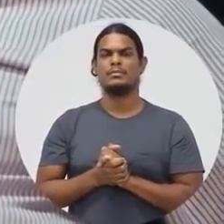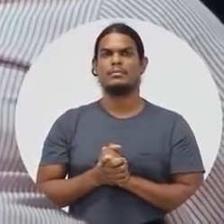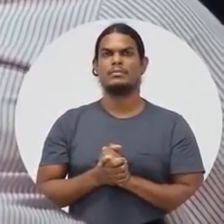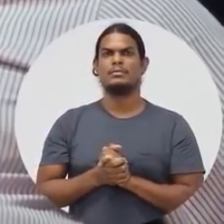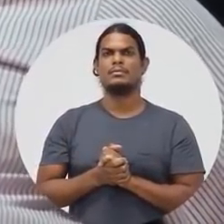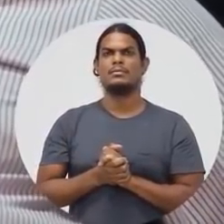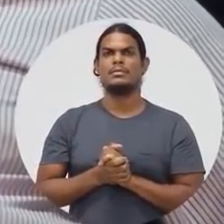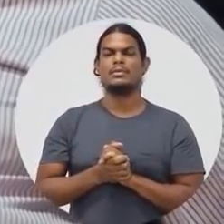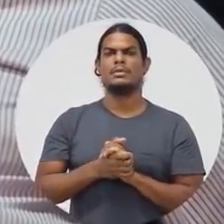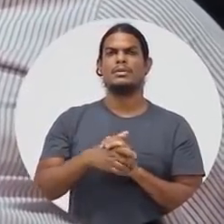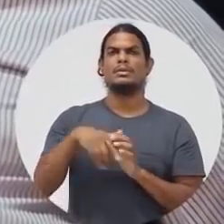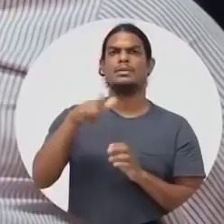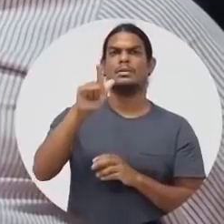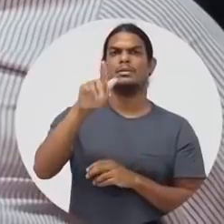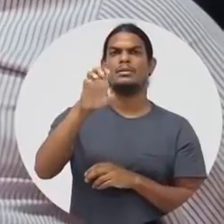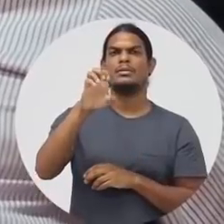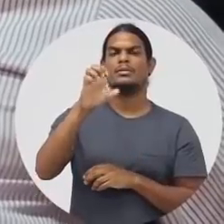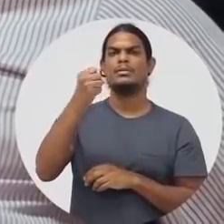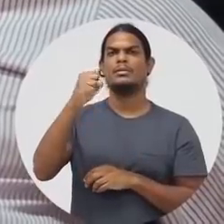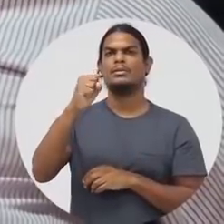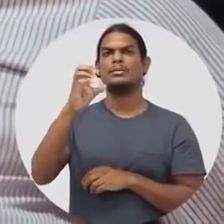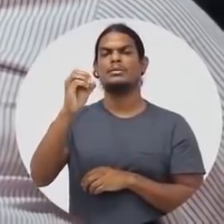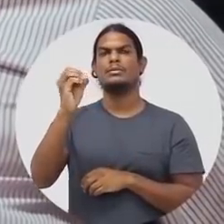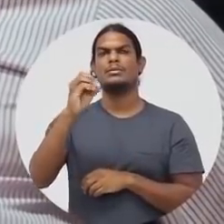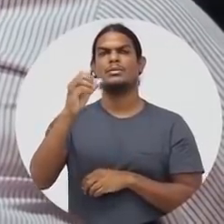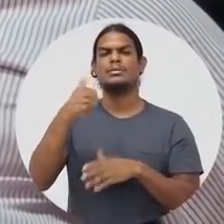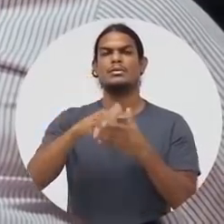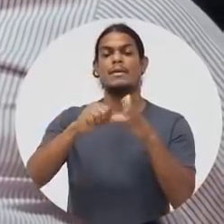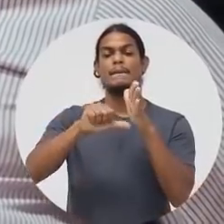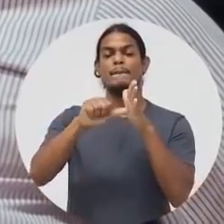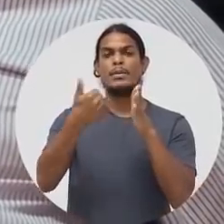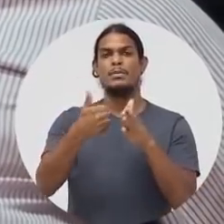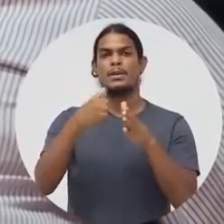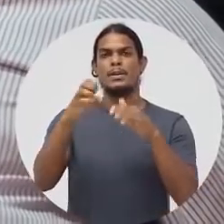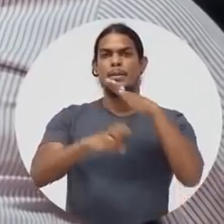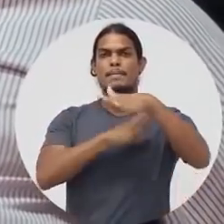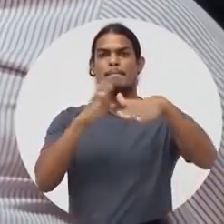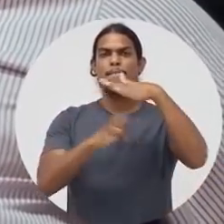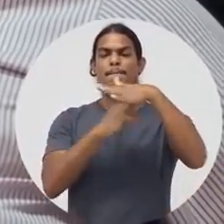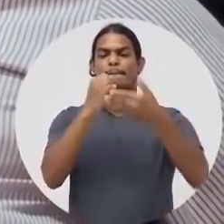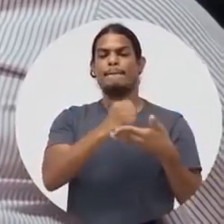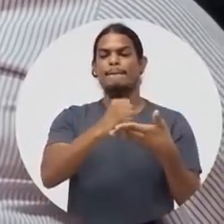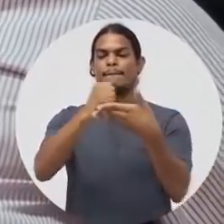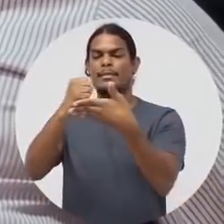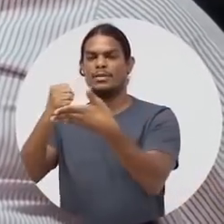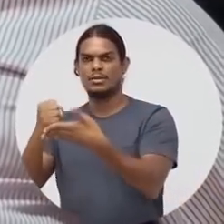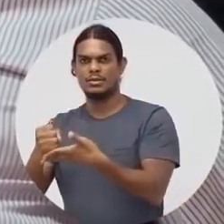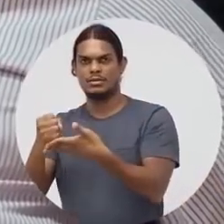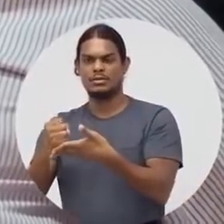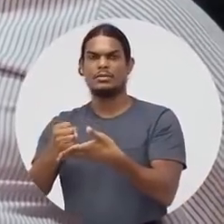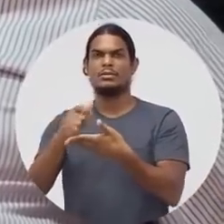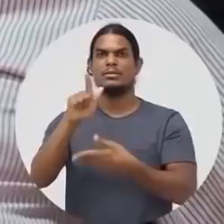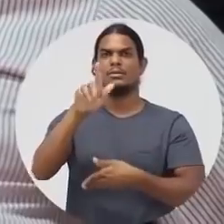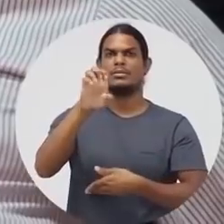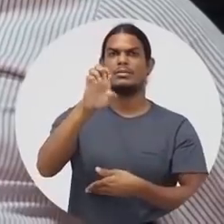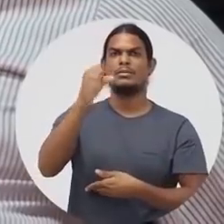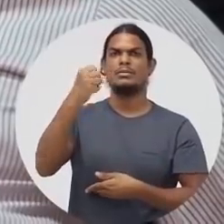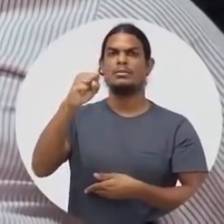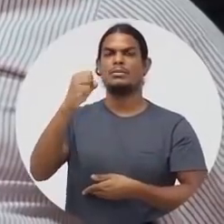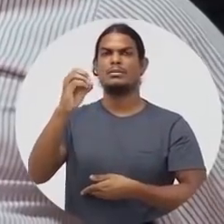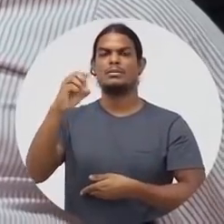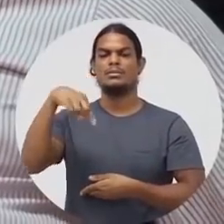pioneira no Brasil em exportação em gesso. E primeiramente, o primeiro passo é que nós fechamos a